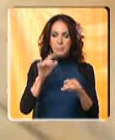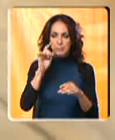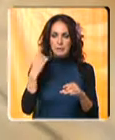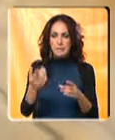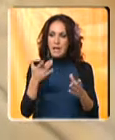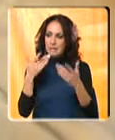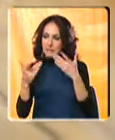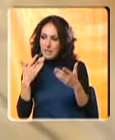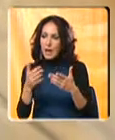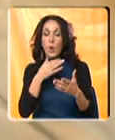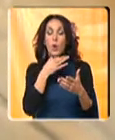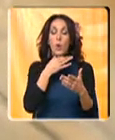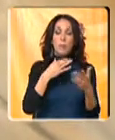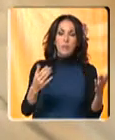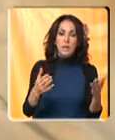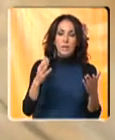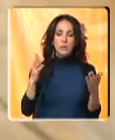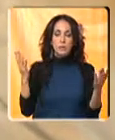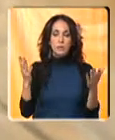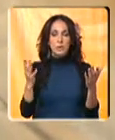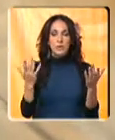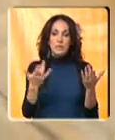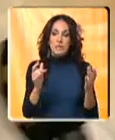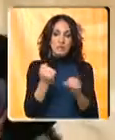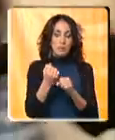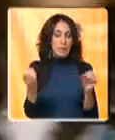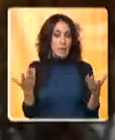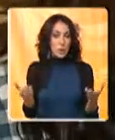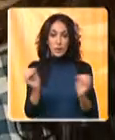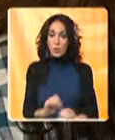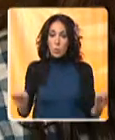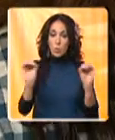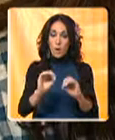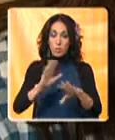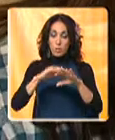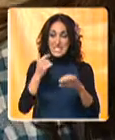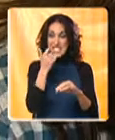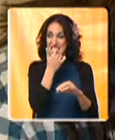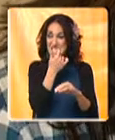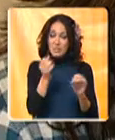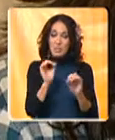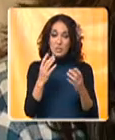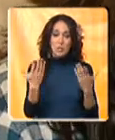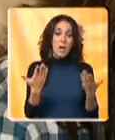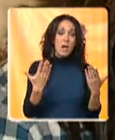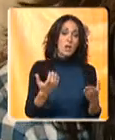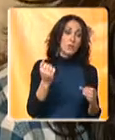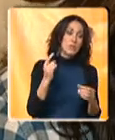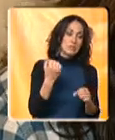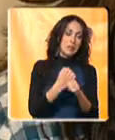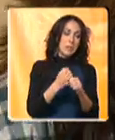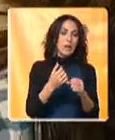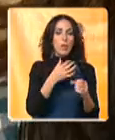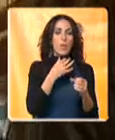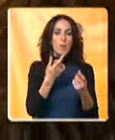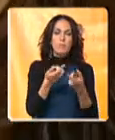nomeadamente no Teatro de Ópera, no Teatro São Carlos, não tem trabalho. Sim, praticamente. Agora só trabalho na ópera e isso